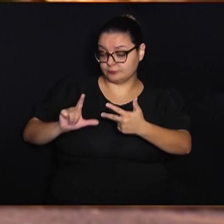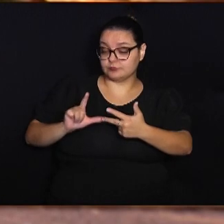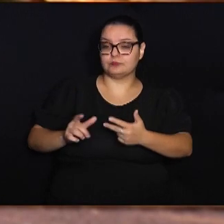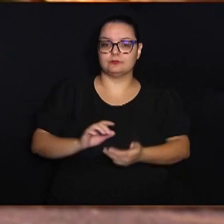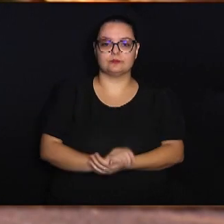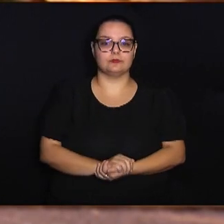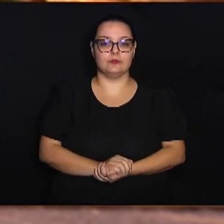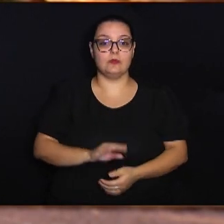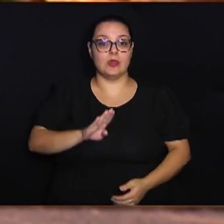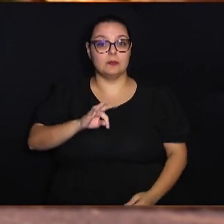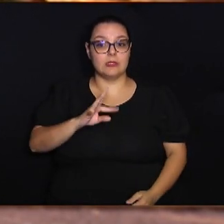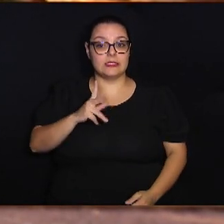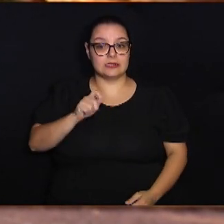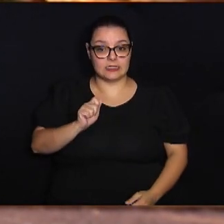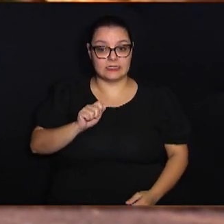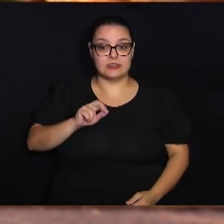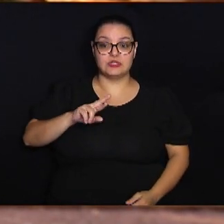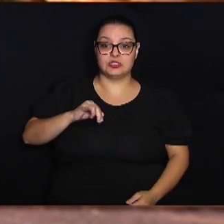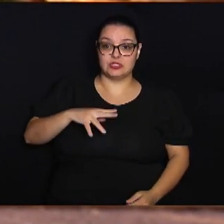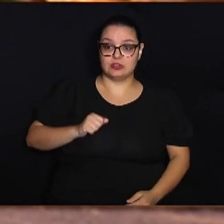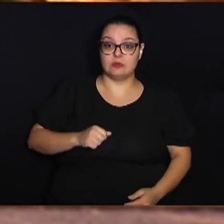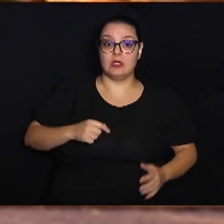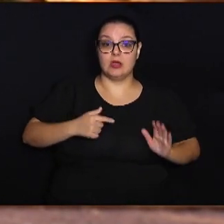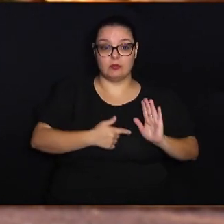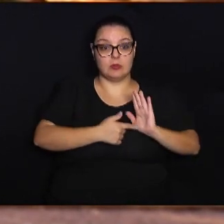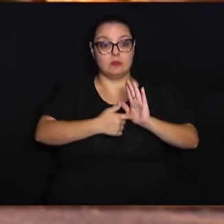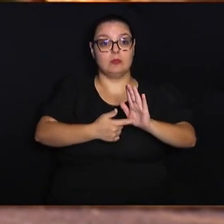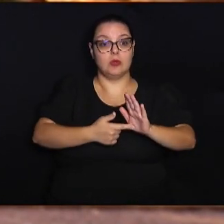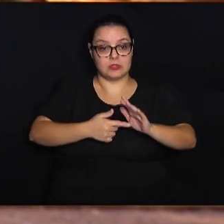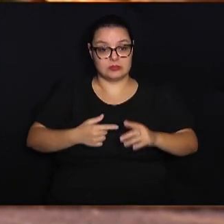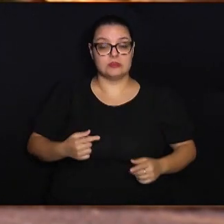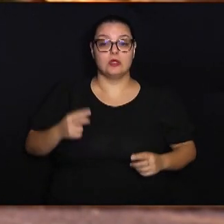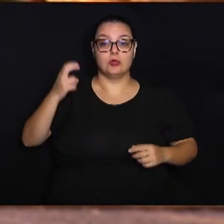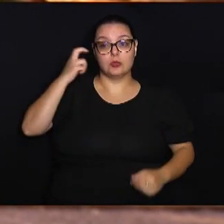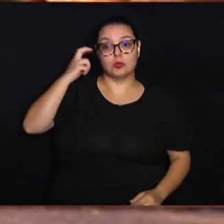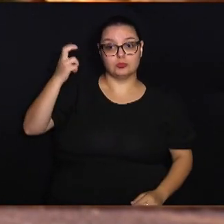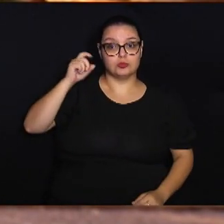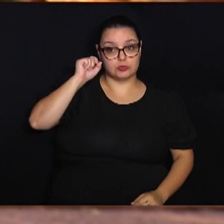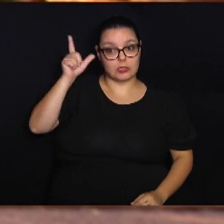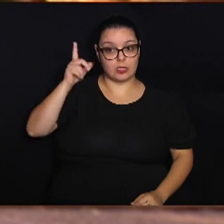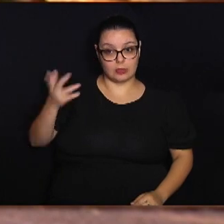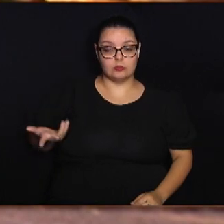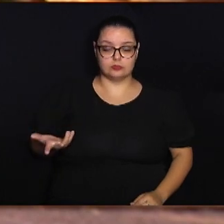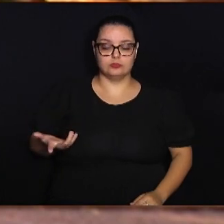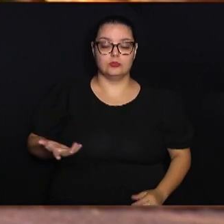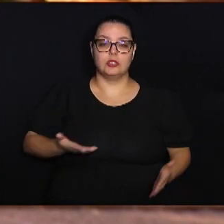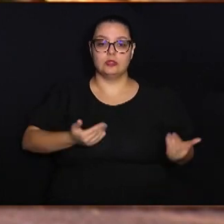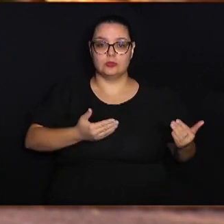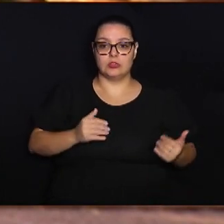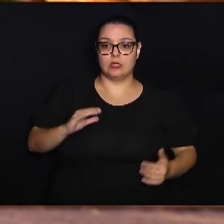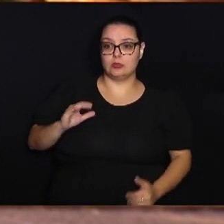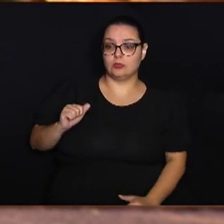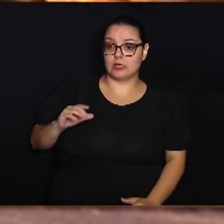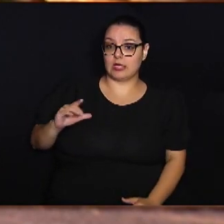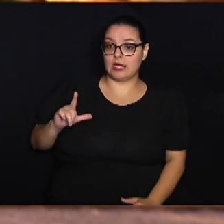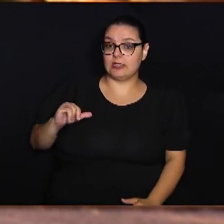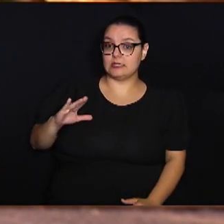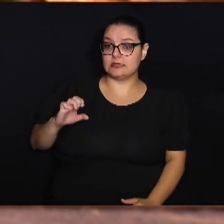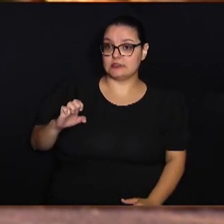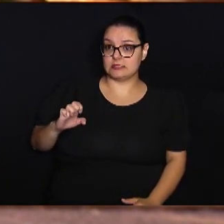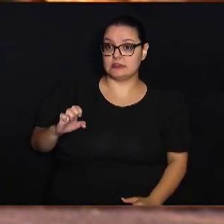e fez o voto, eu entendo que vale a pena a gente ainda dar uma olhada com mais detalhes, e eu farei.